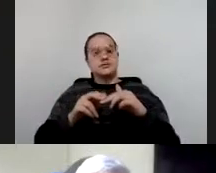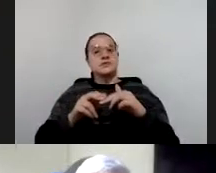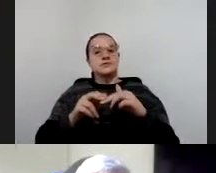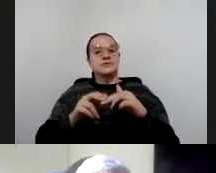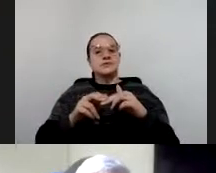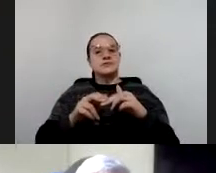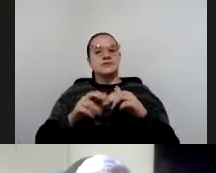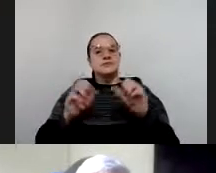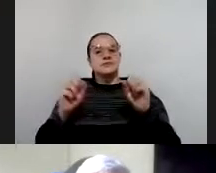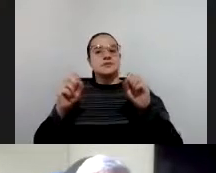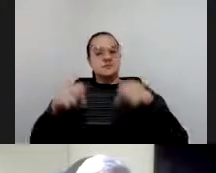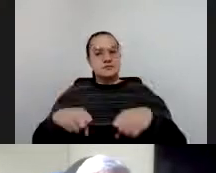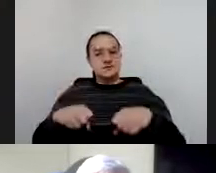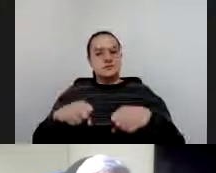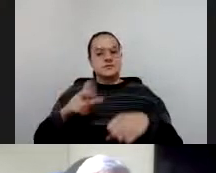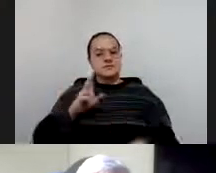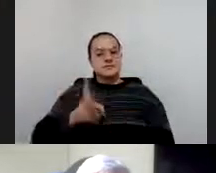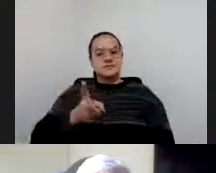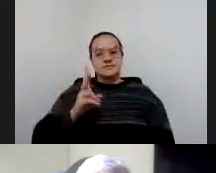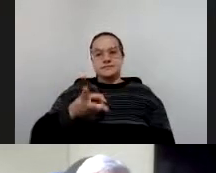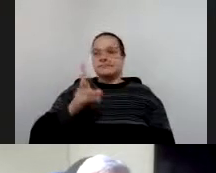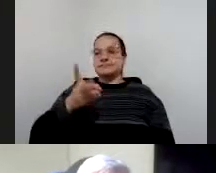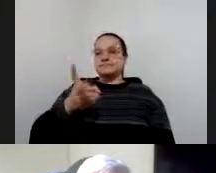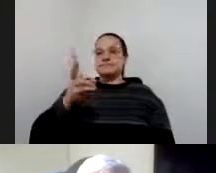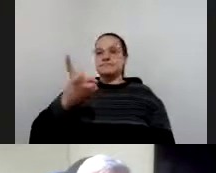parar, correto? Sem parar. Sem parar.